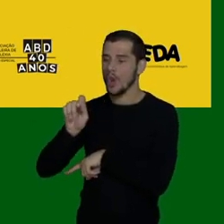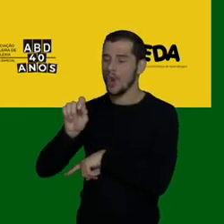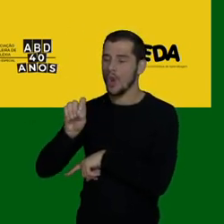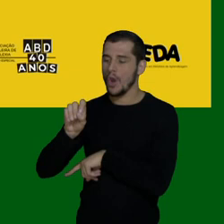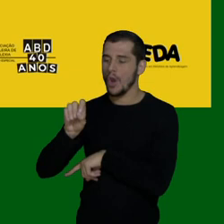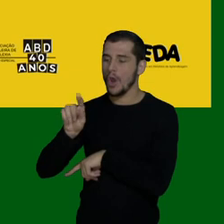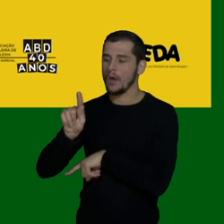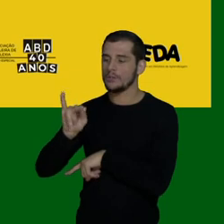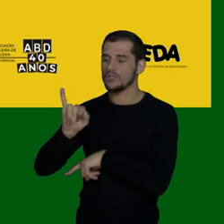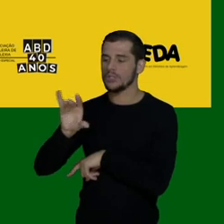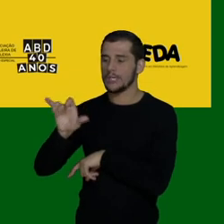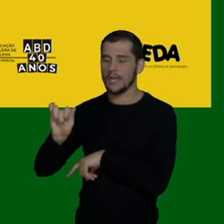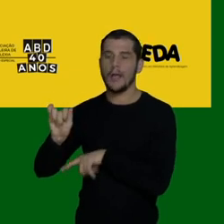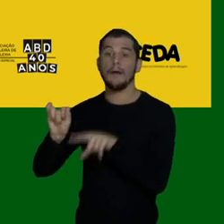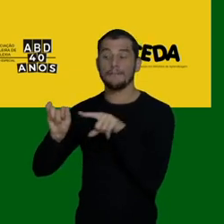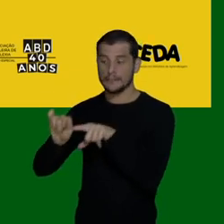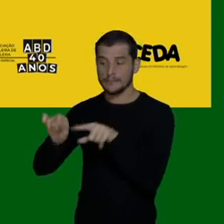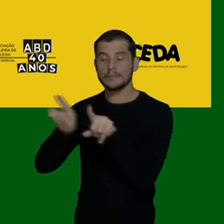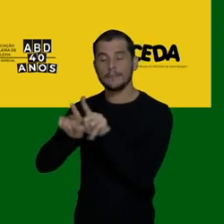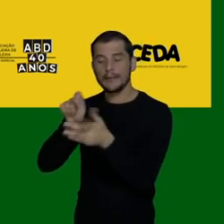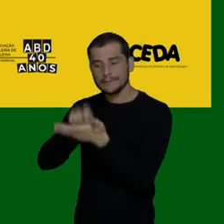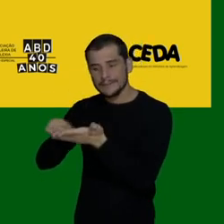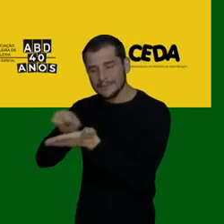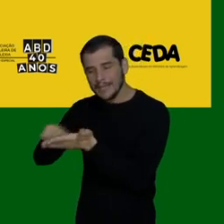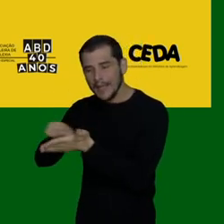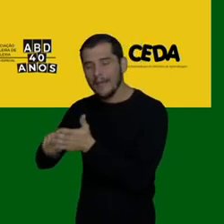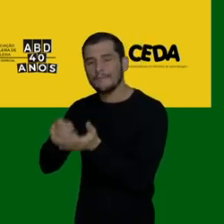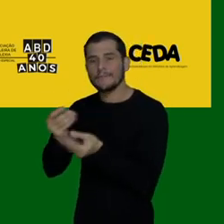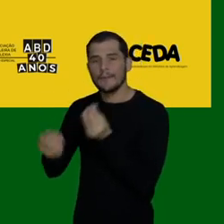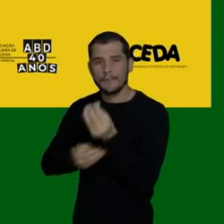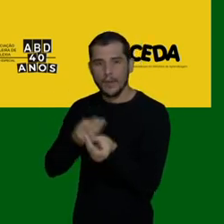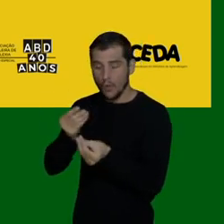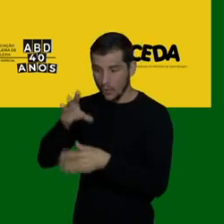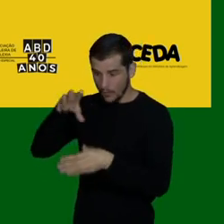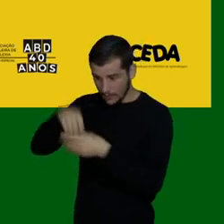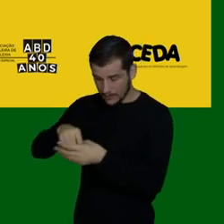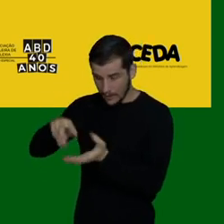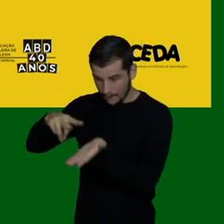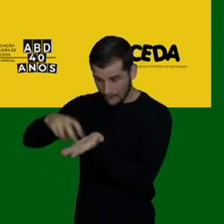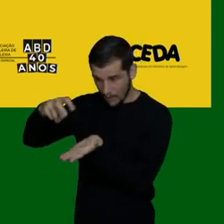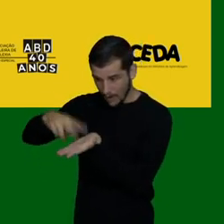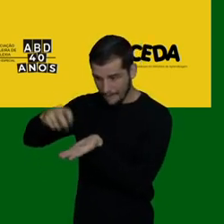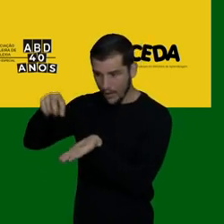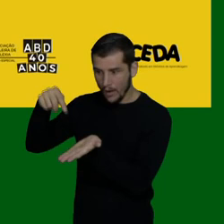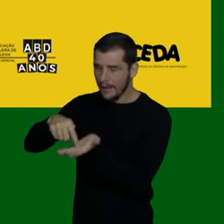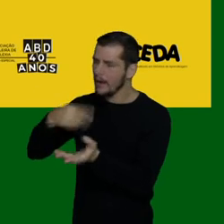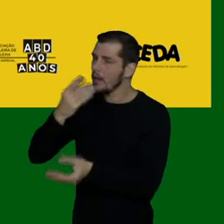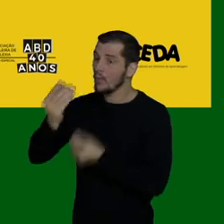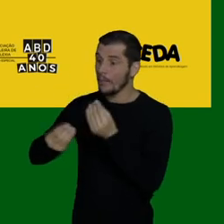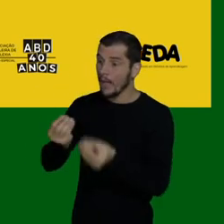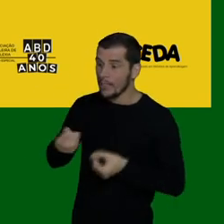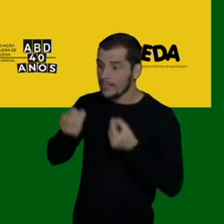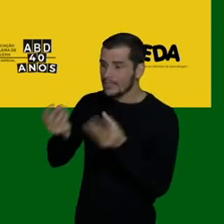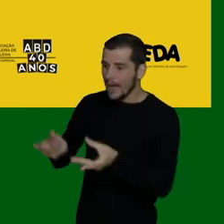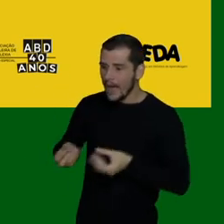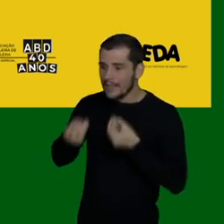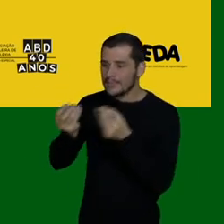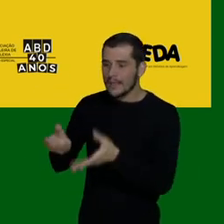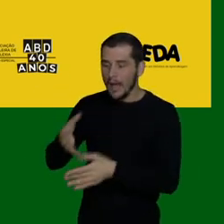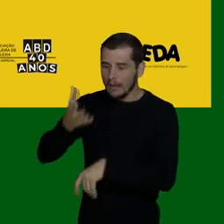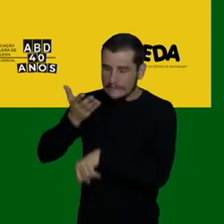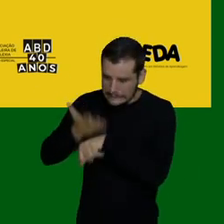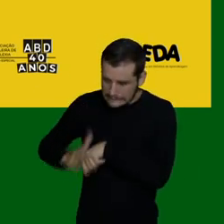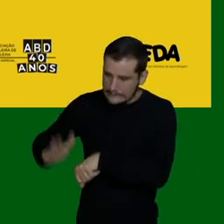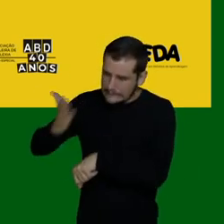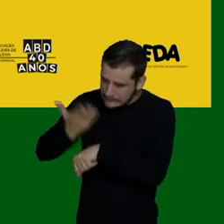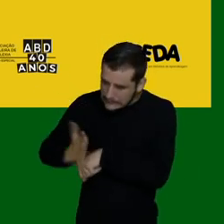ortografia né a diversidade do vocabulário para eles formarem esse essa escrita espontânea né a sintaxe das